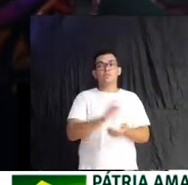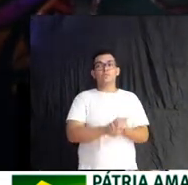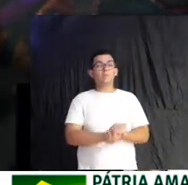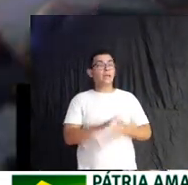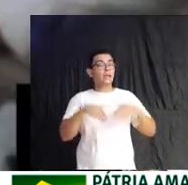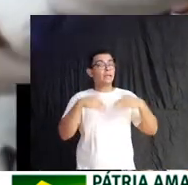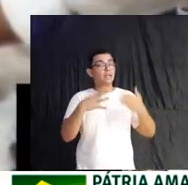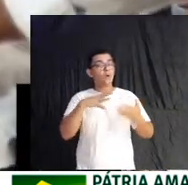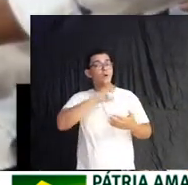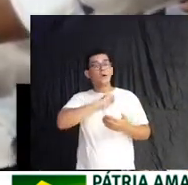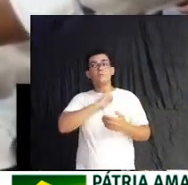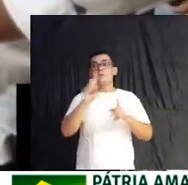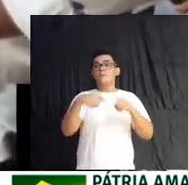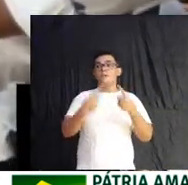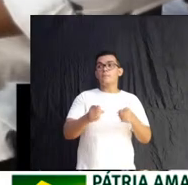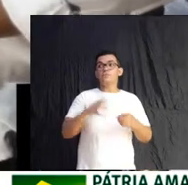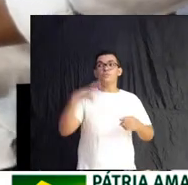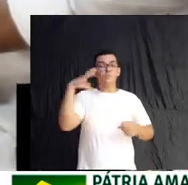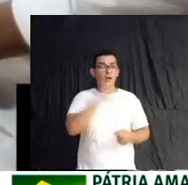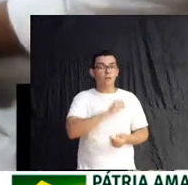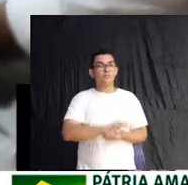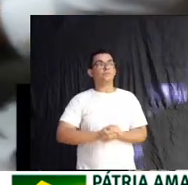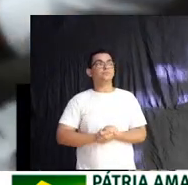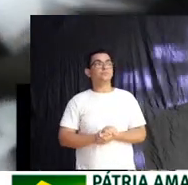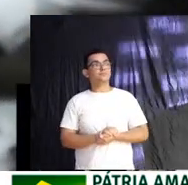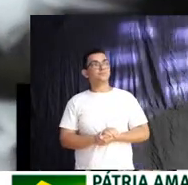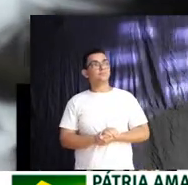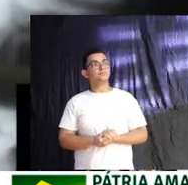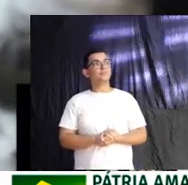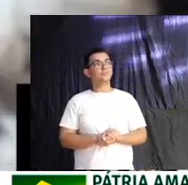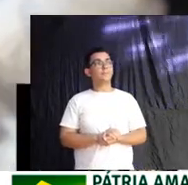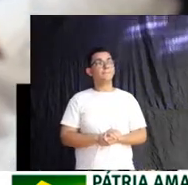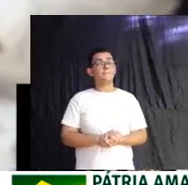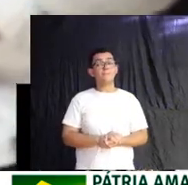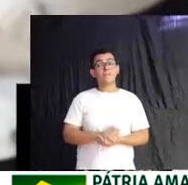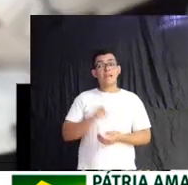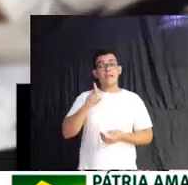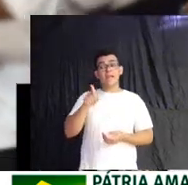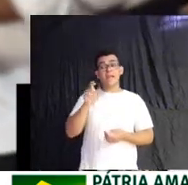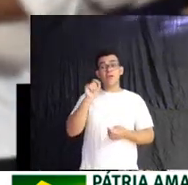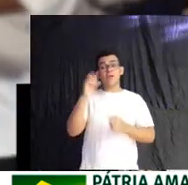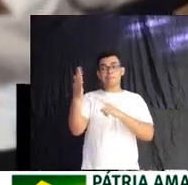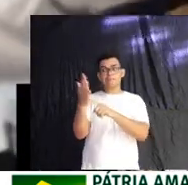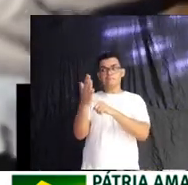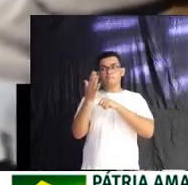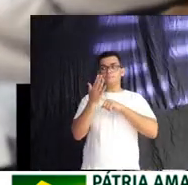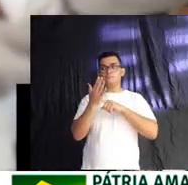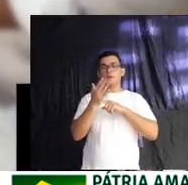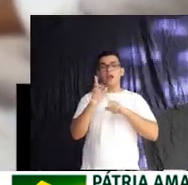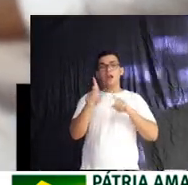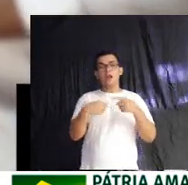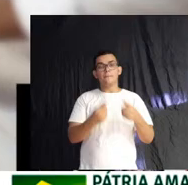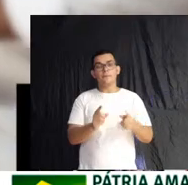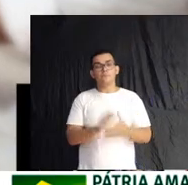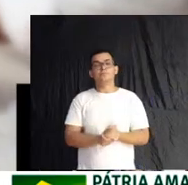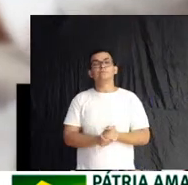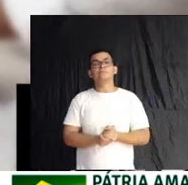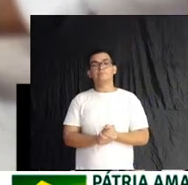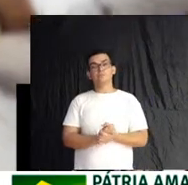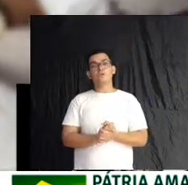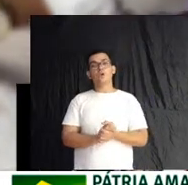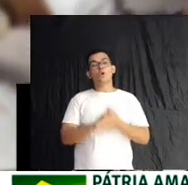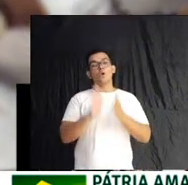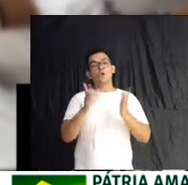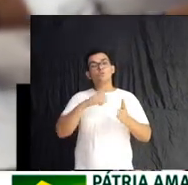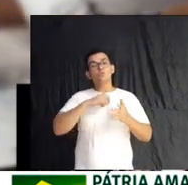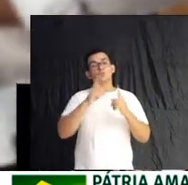a paixão pela música foi imediata. Ele foi a minha grande referência. Ele foi a minha grande referência. Hoje eu tenho